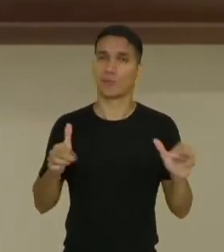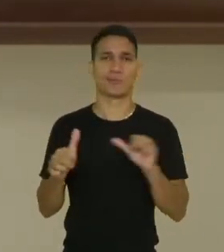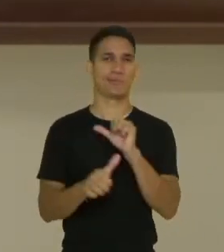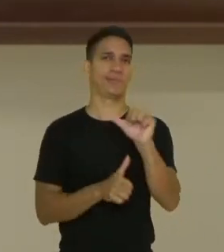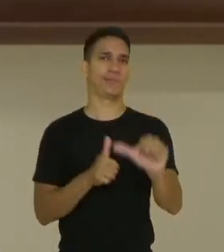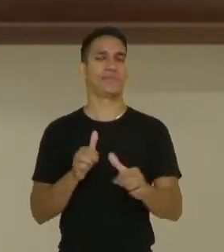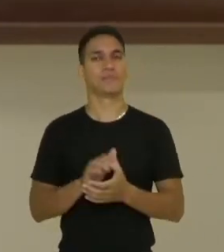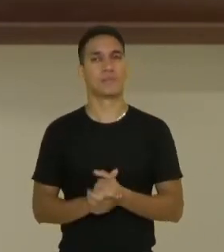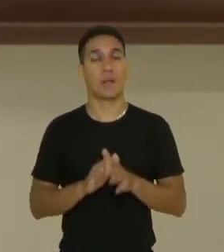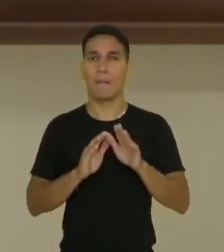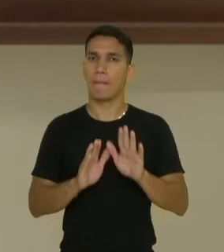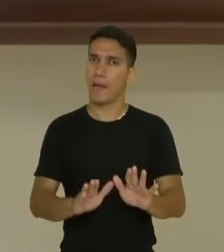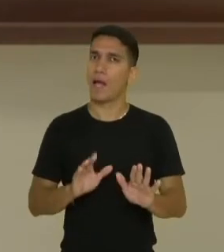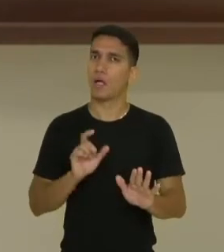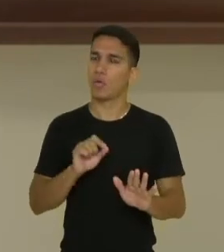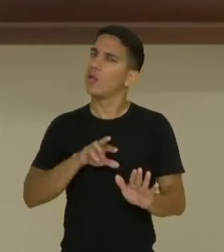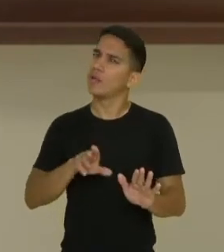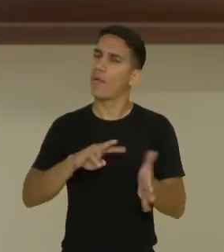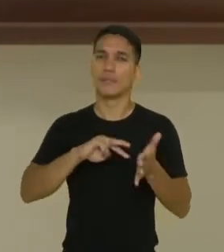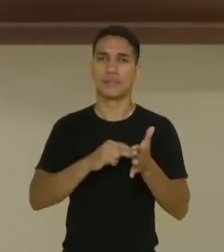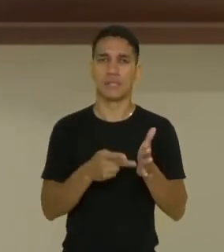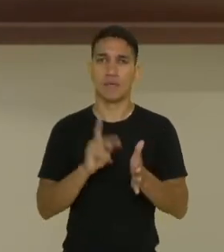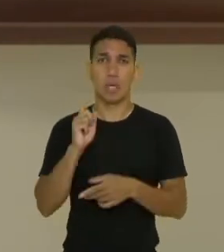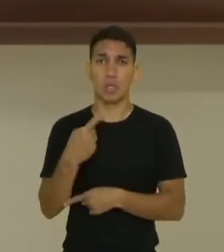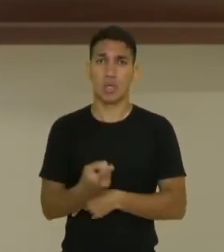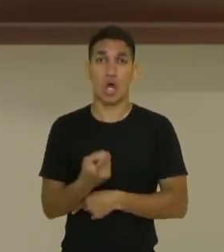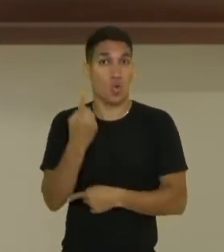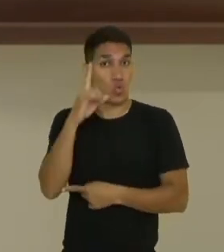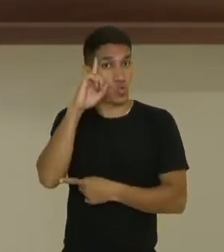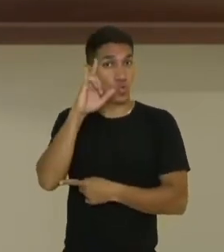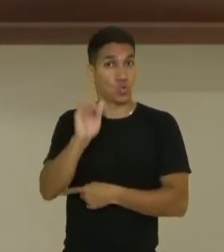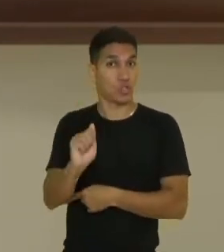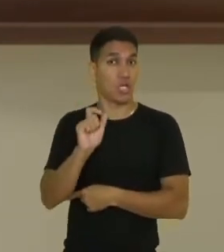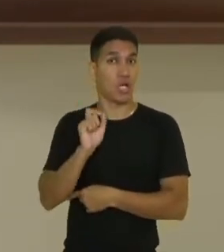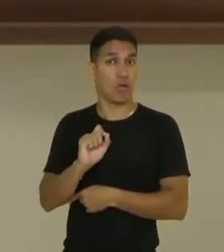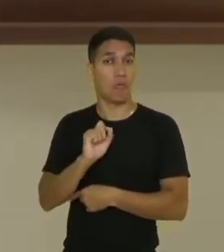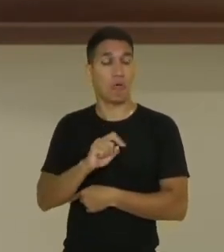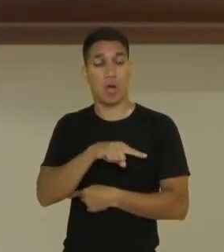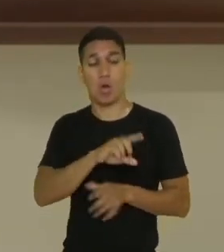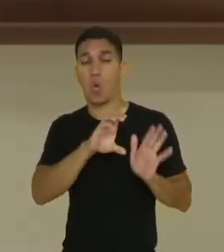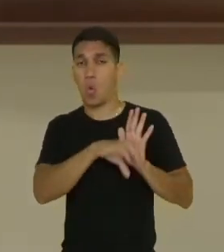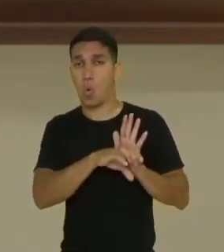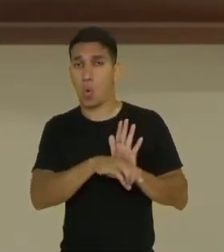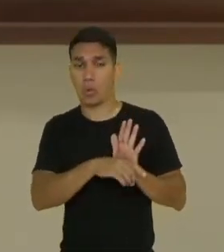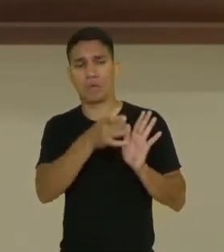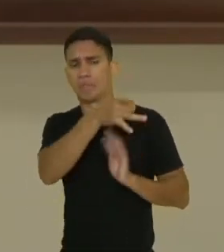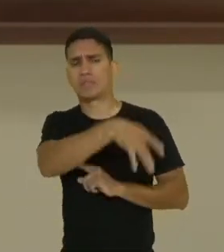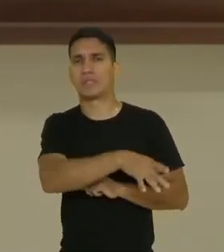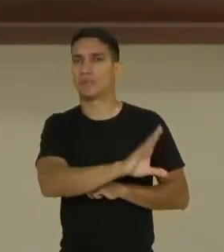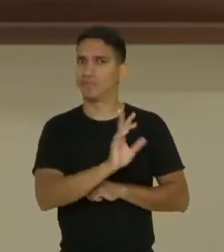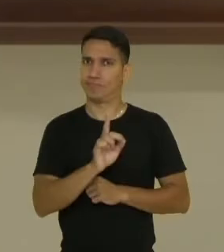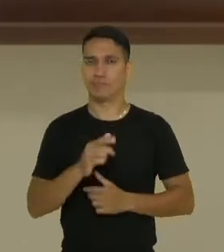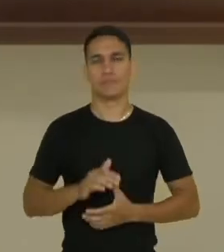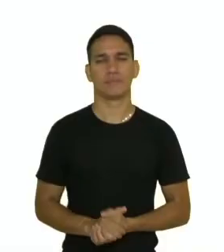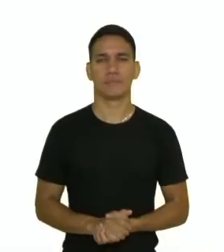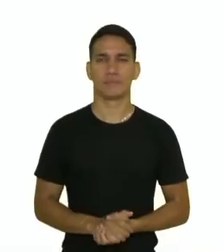mudado. Mas isso não significa que a gente pode ficar um dia sequer sem esse conceito.